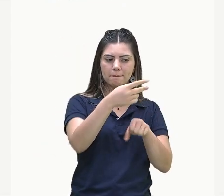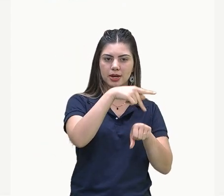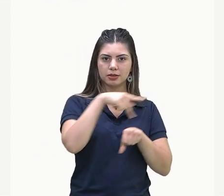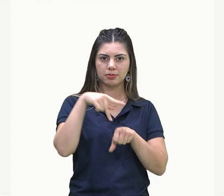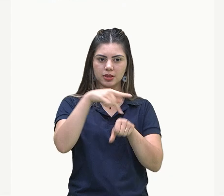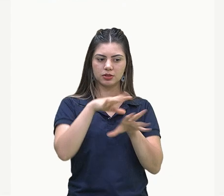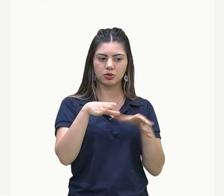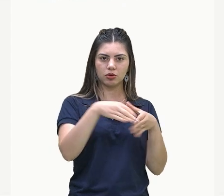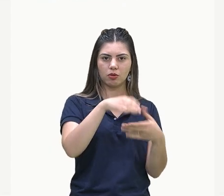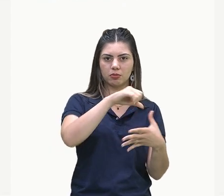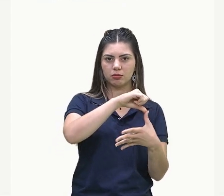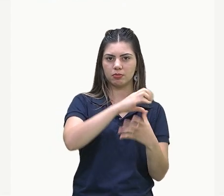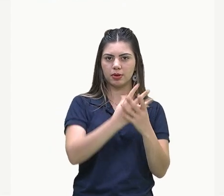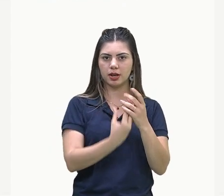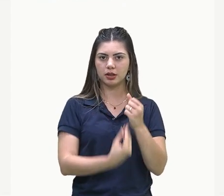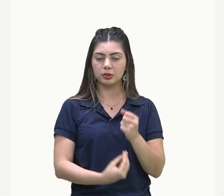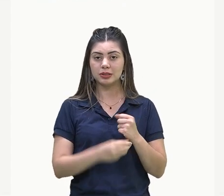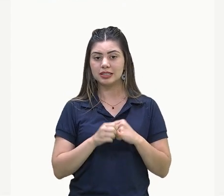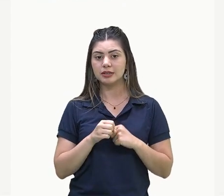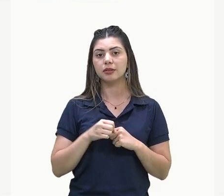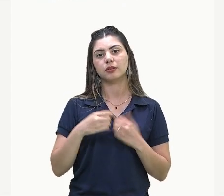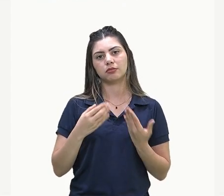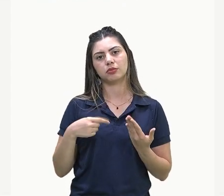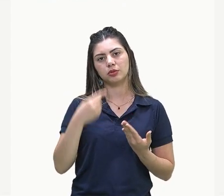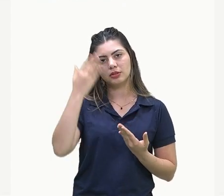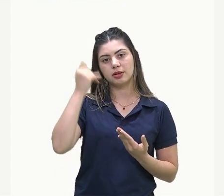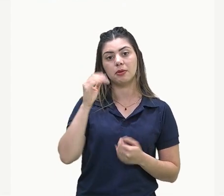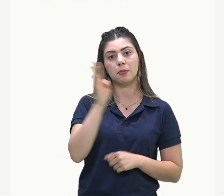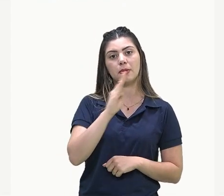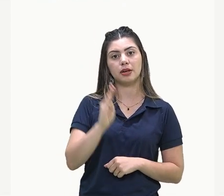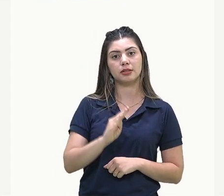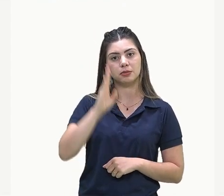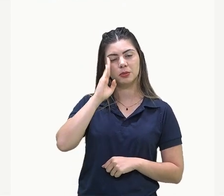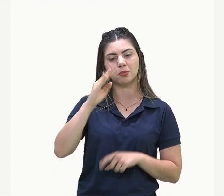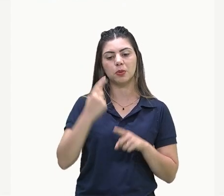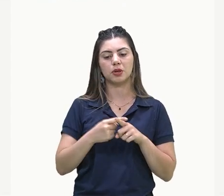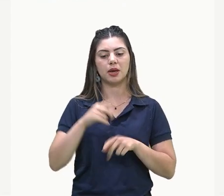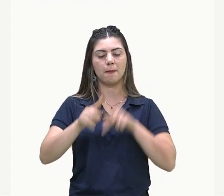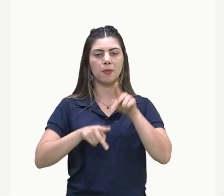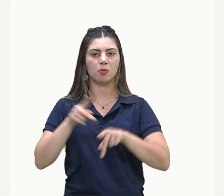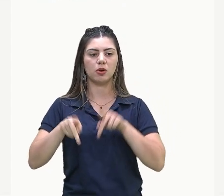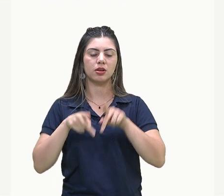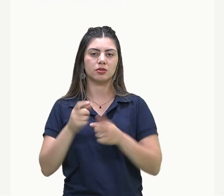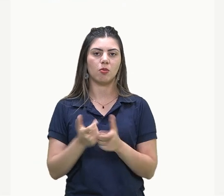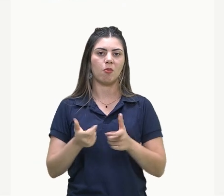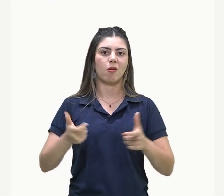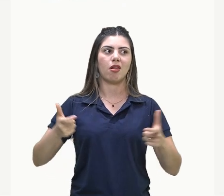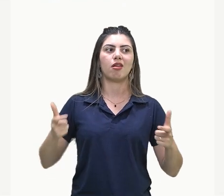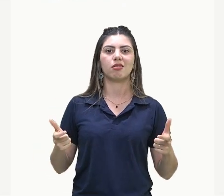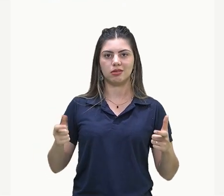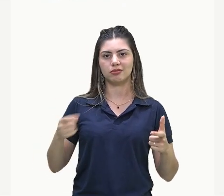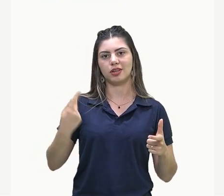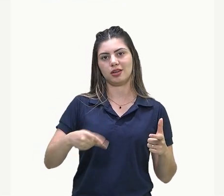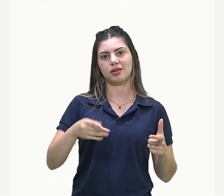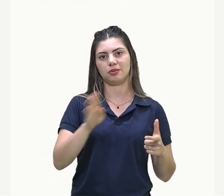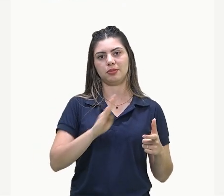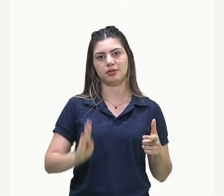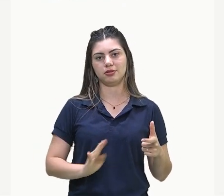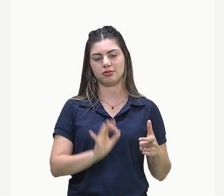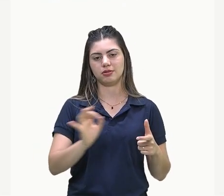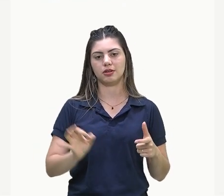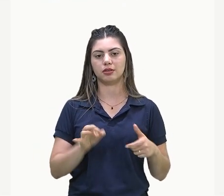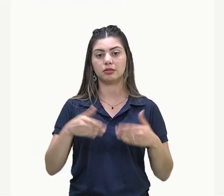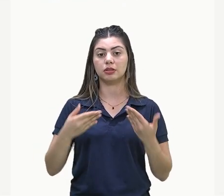parte do Mercosul, no caso, o Brasil principalmente por conta da quantidade de habitantes que se tem, né,